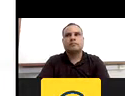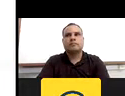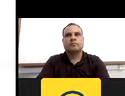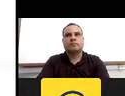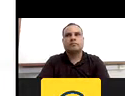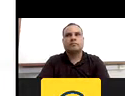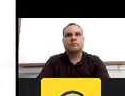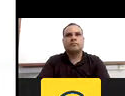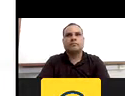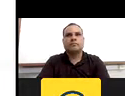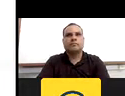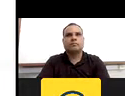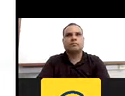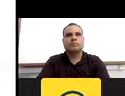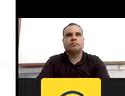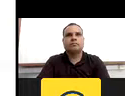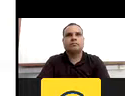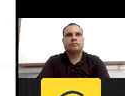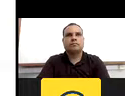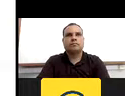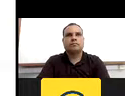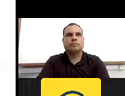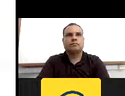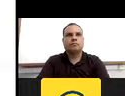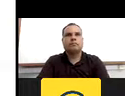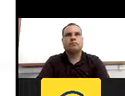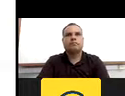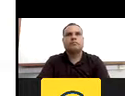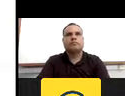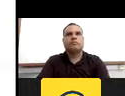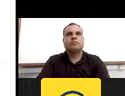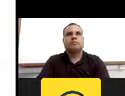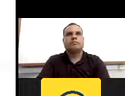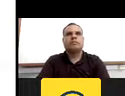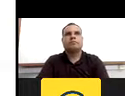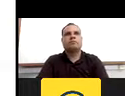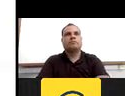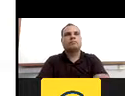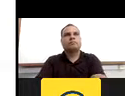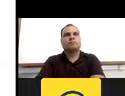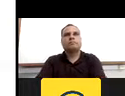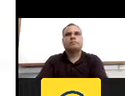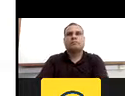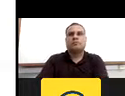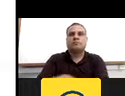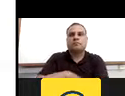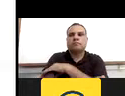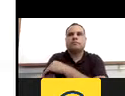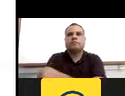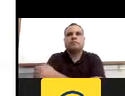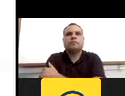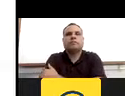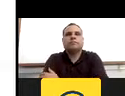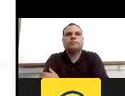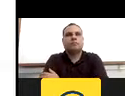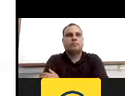eles, eu peguei um livro do Miguel Arroio, que é Passageiros da Noite, né, do Trabalho para a EJA. Ele vai traçar um